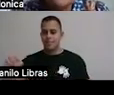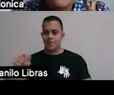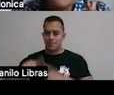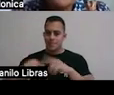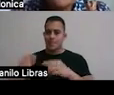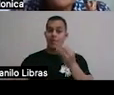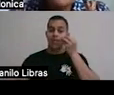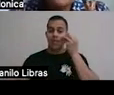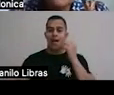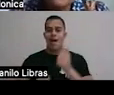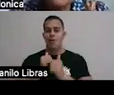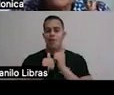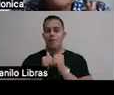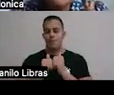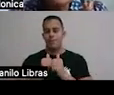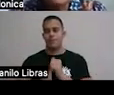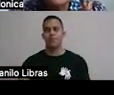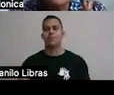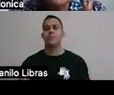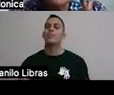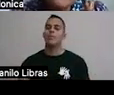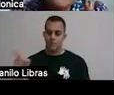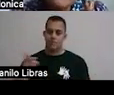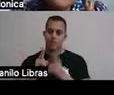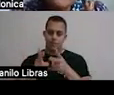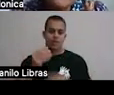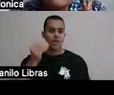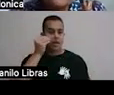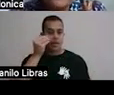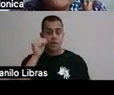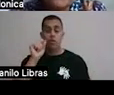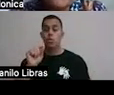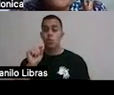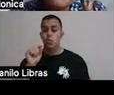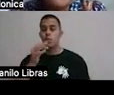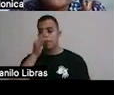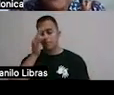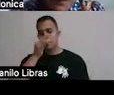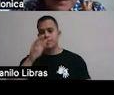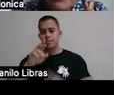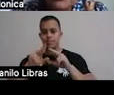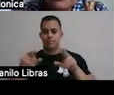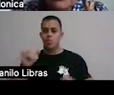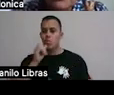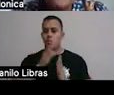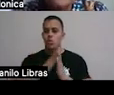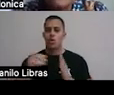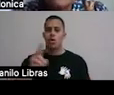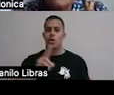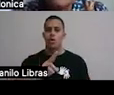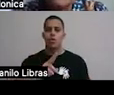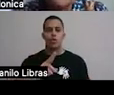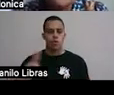né? Por enquanto, aí estão testando em planta modelo que se chama Arabidopsis, né, aqui